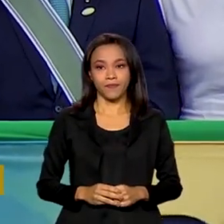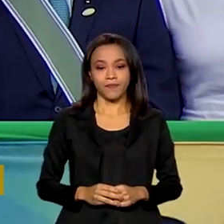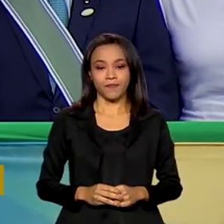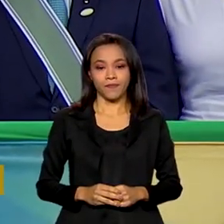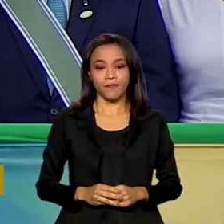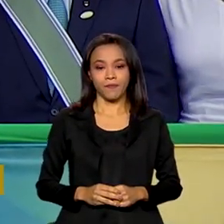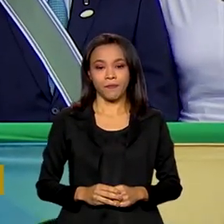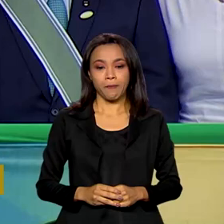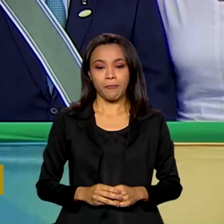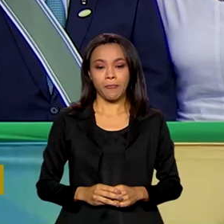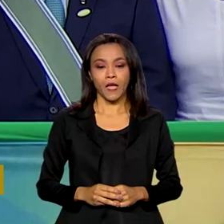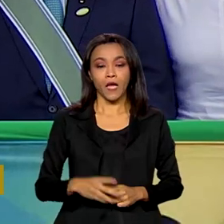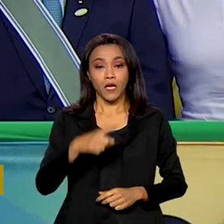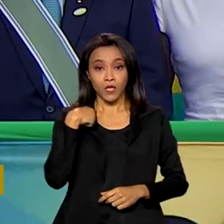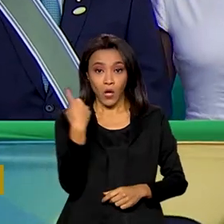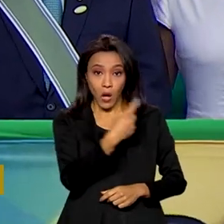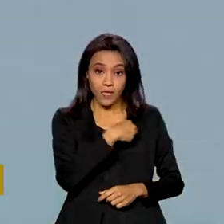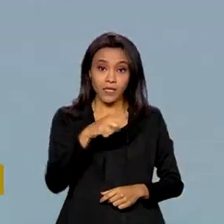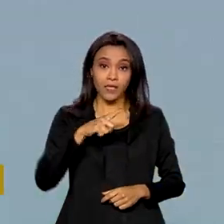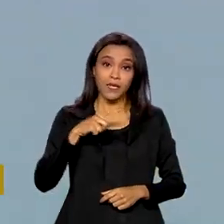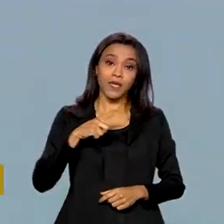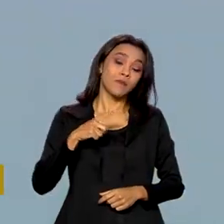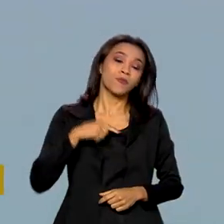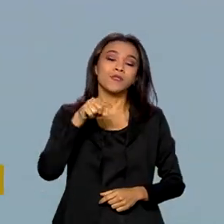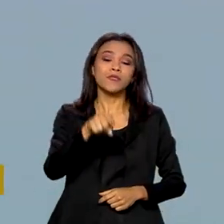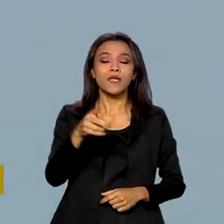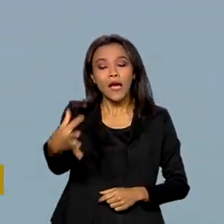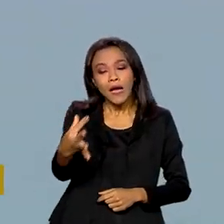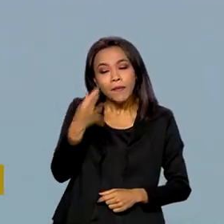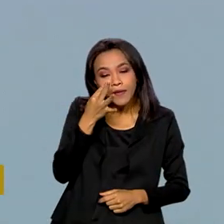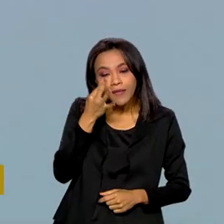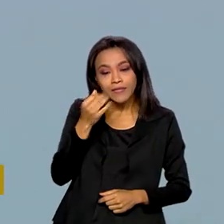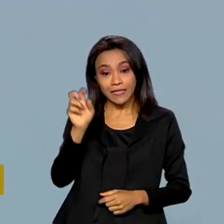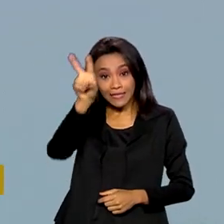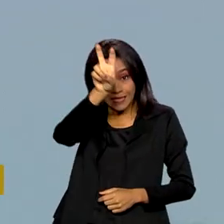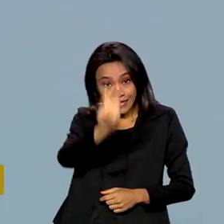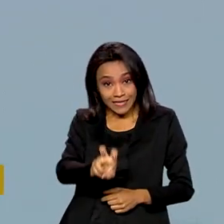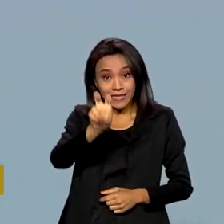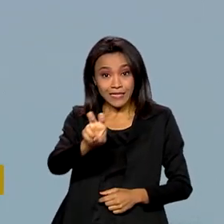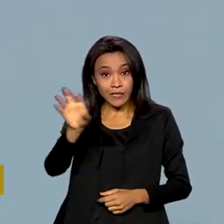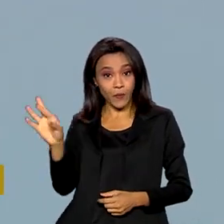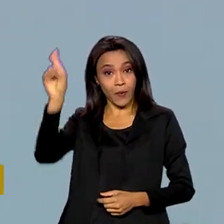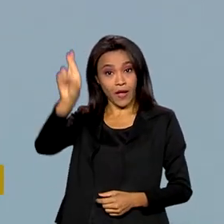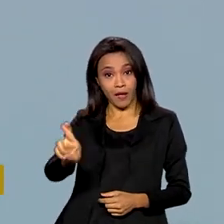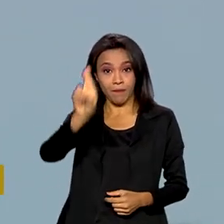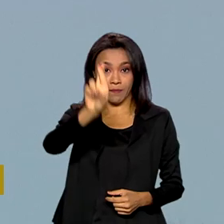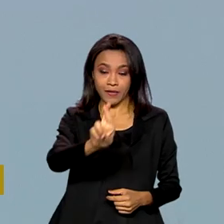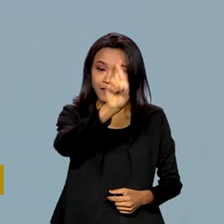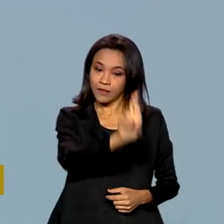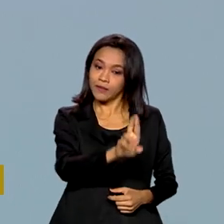Registro também, nós temos a presença de 5 representantes de estados aí.